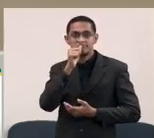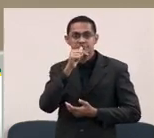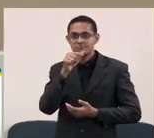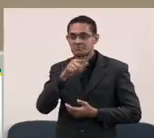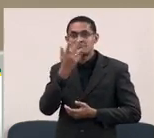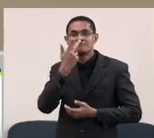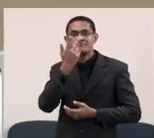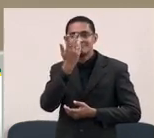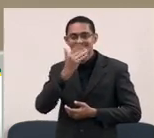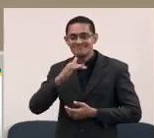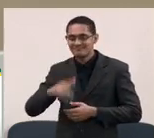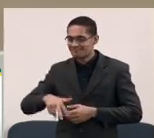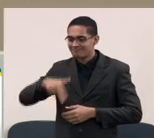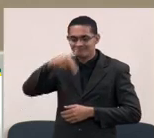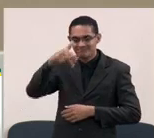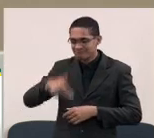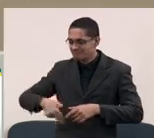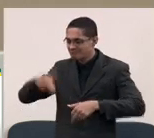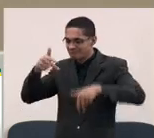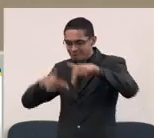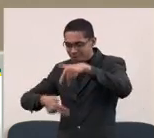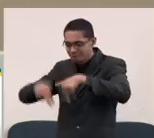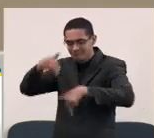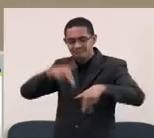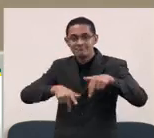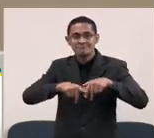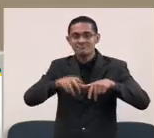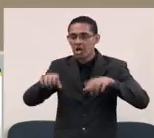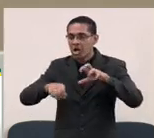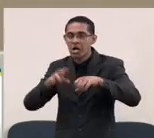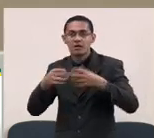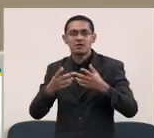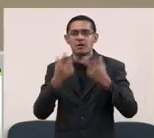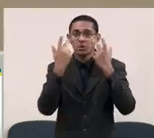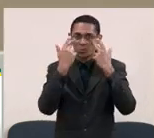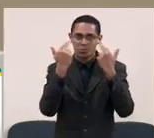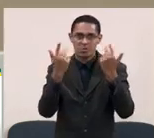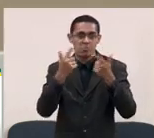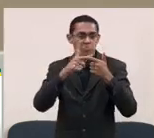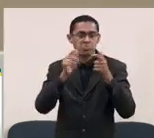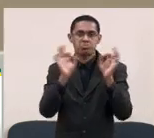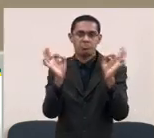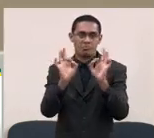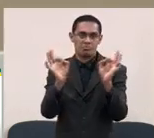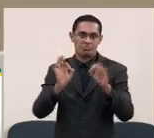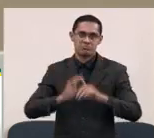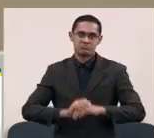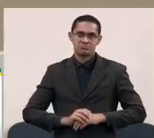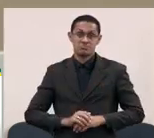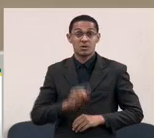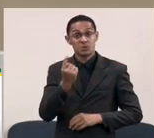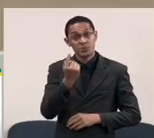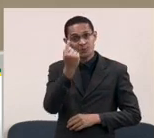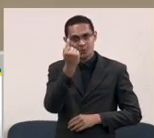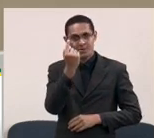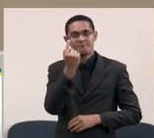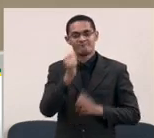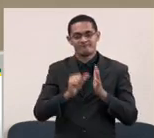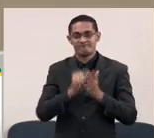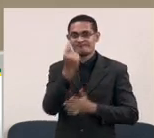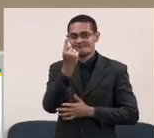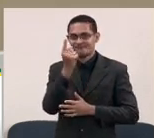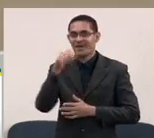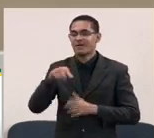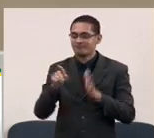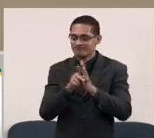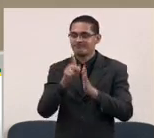crianças desciam e pegavam com a gente, subiam, sem nenhum tipo de problema. Mas isso foi uma sessão de cinema